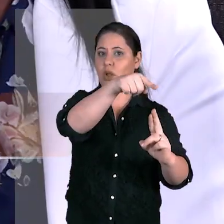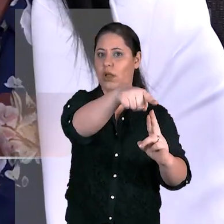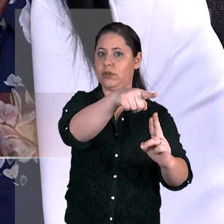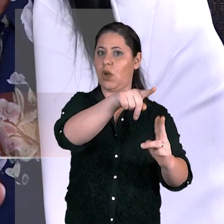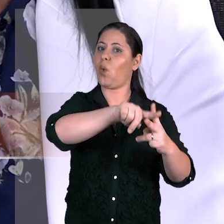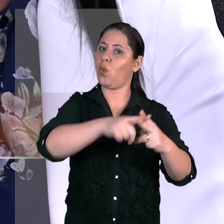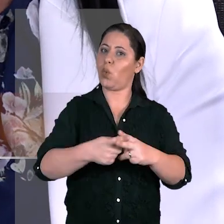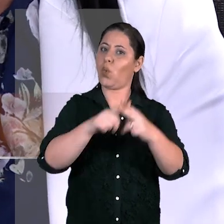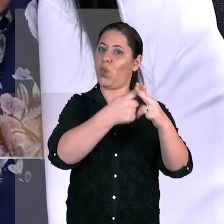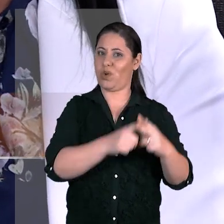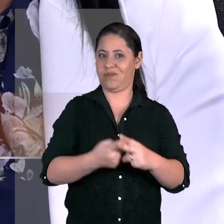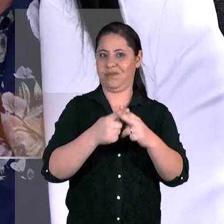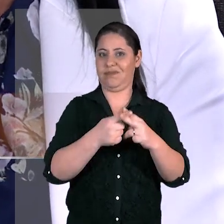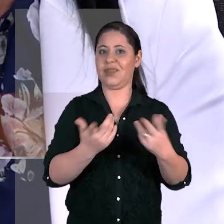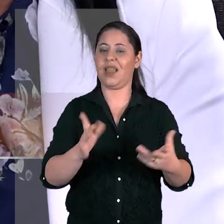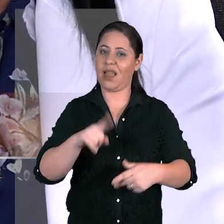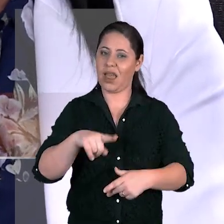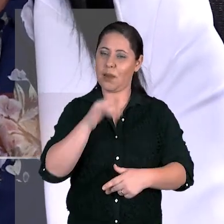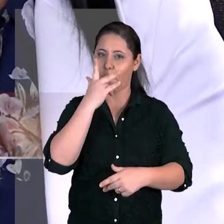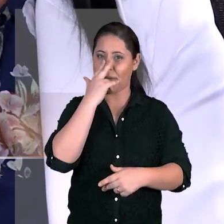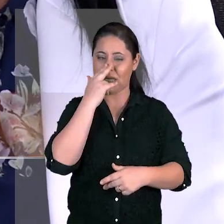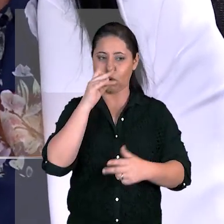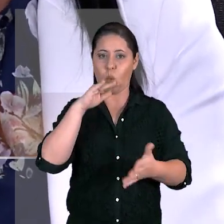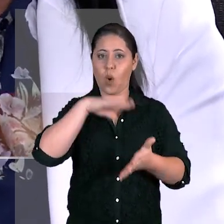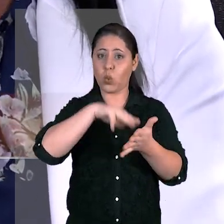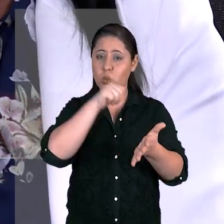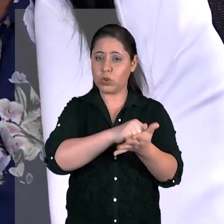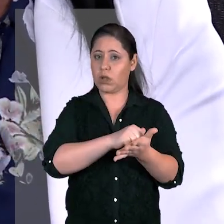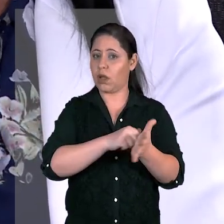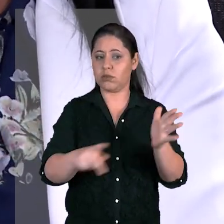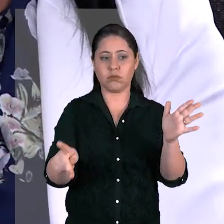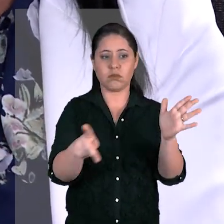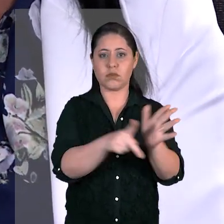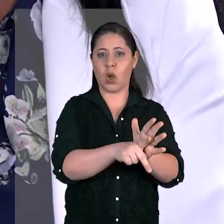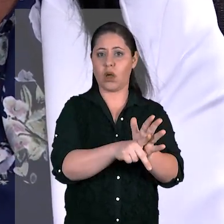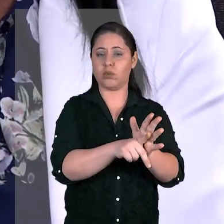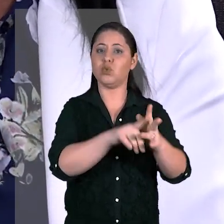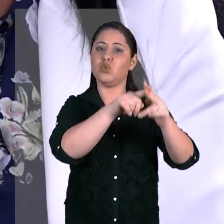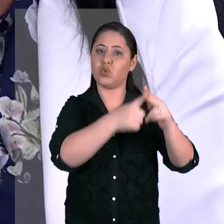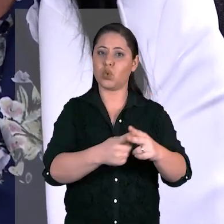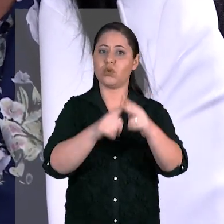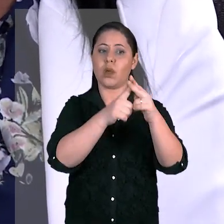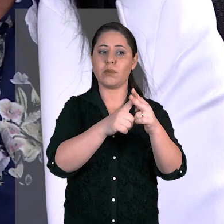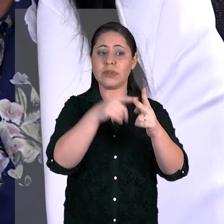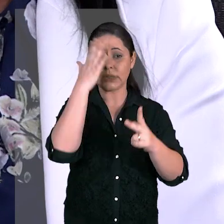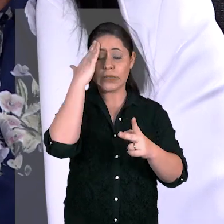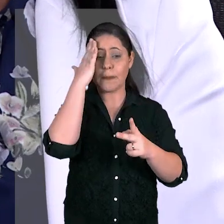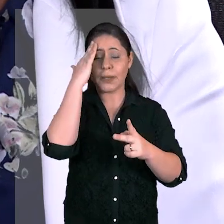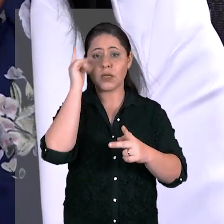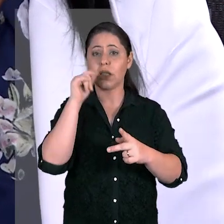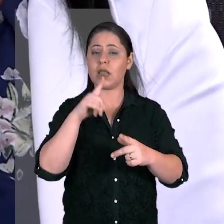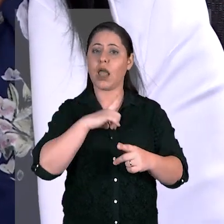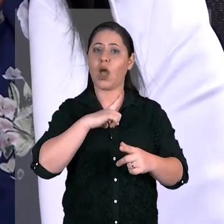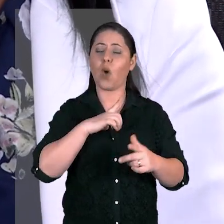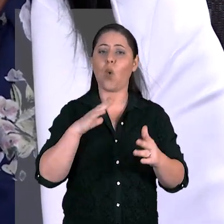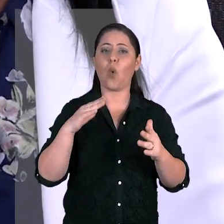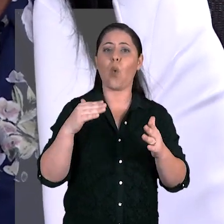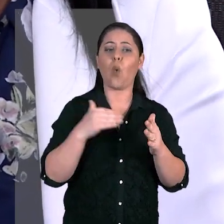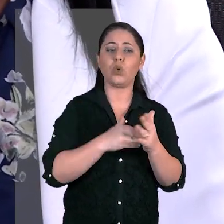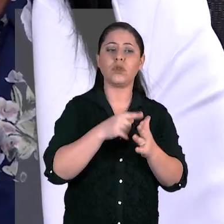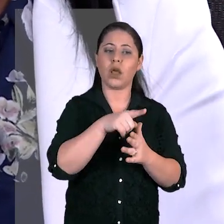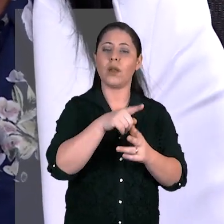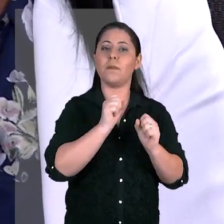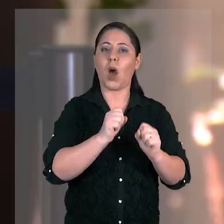responsável para arrumar. Claro, né? Existe um contrato prévio ali para saber até onde que aquele técnico pode ir, né? E